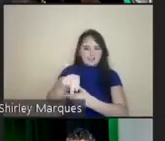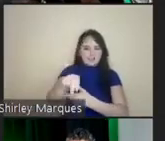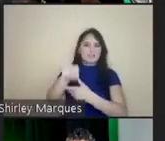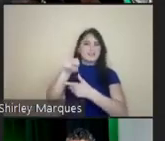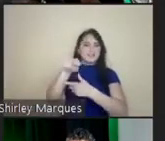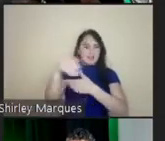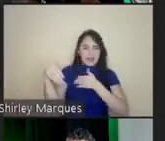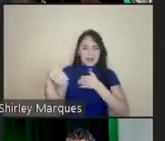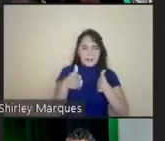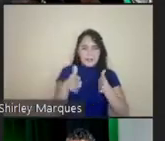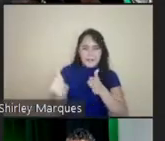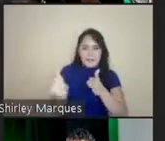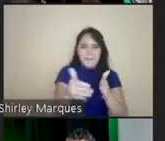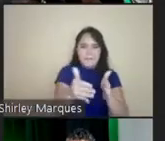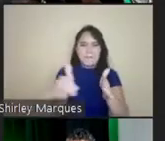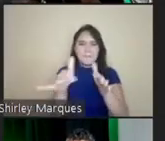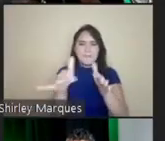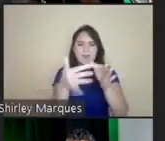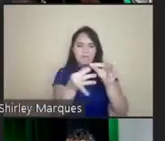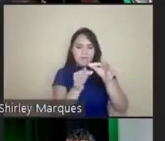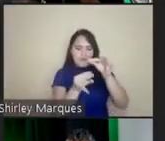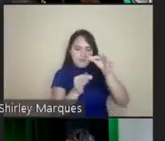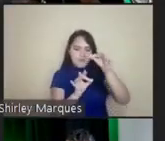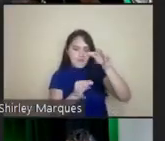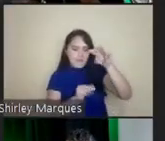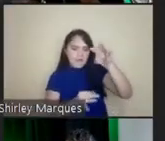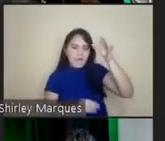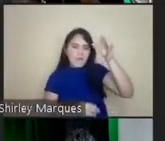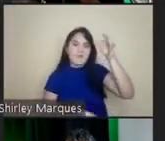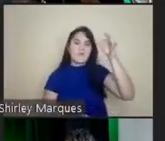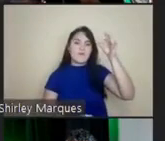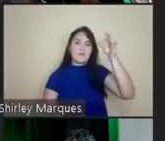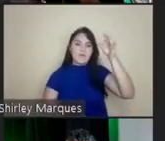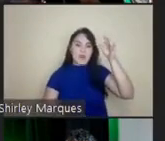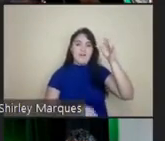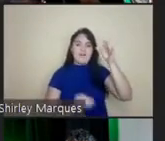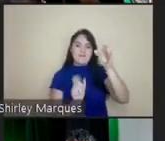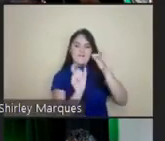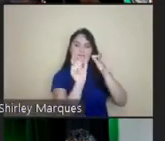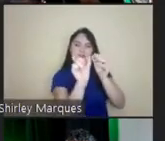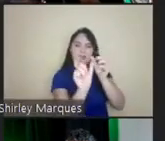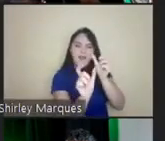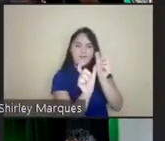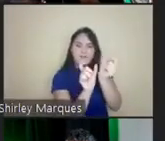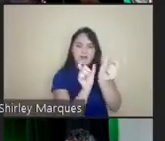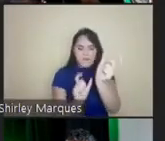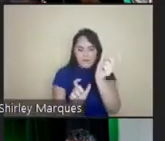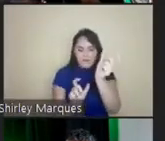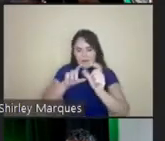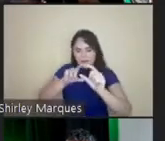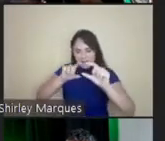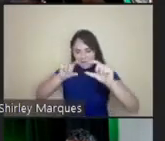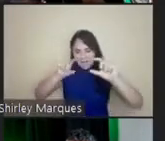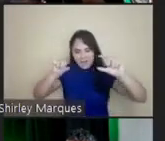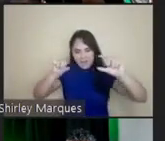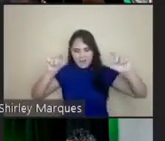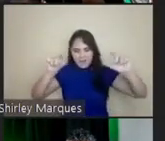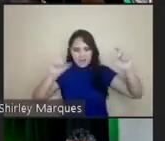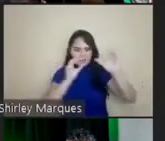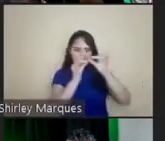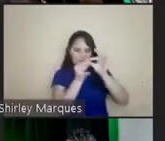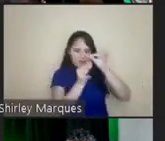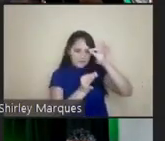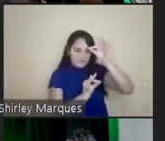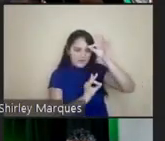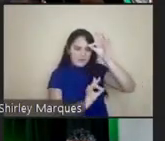caminhos em versos longos e que dizem de mim, em versos que dizem da sinestesia, em versos que dizem dos